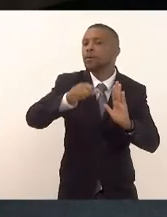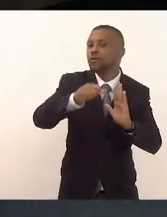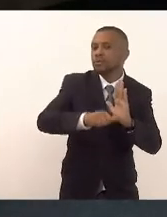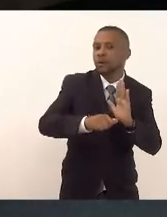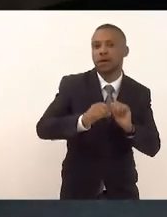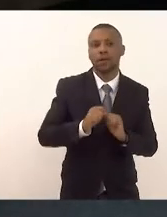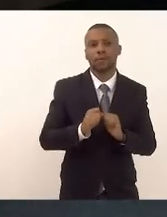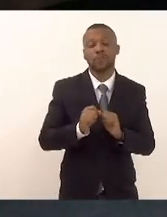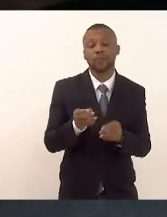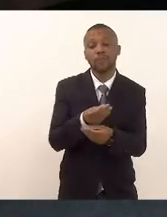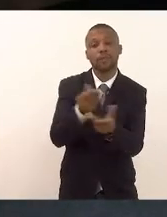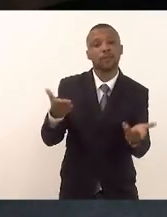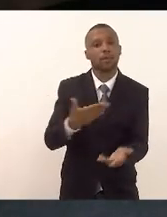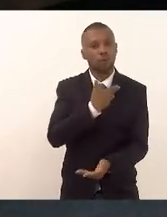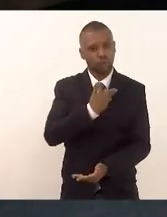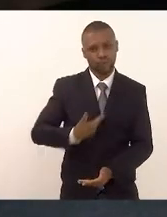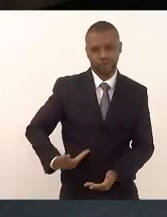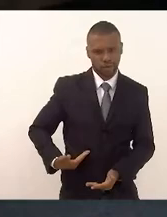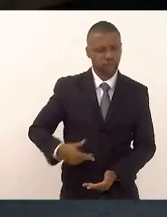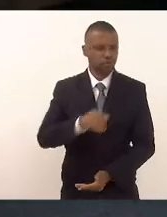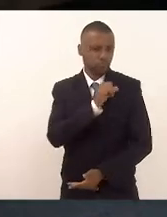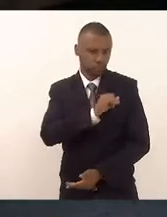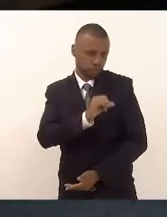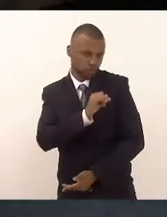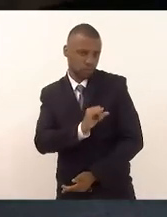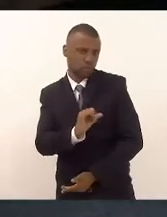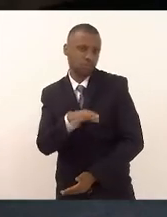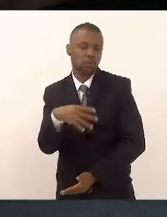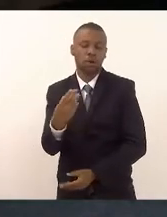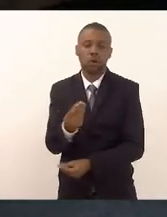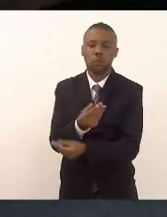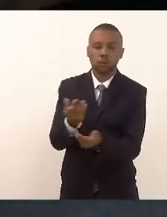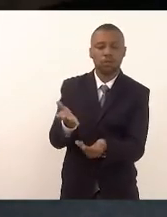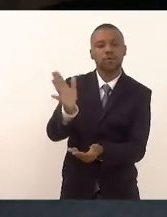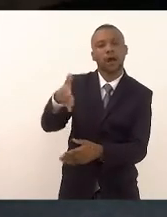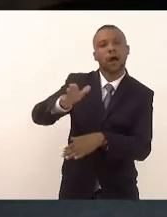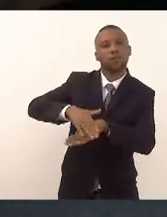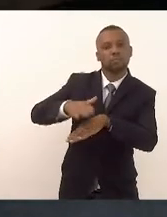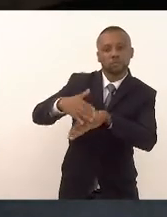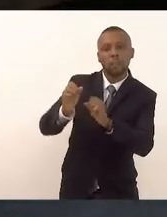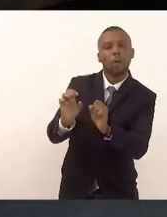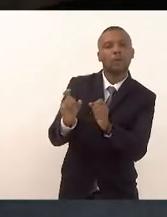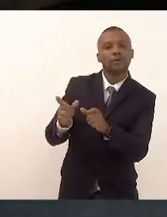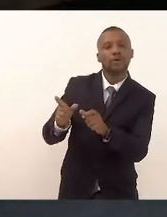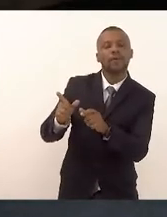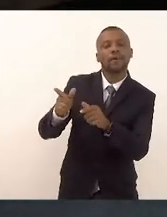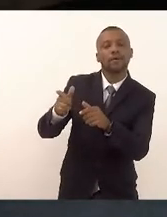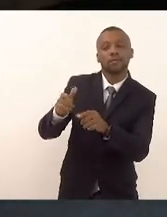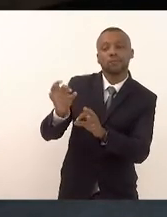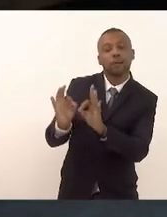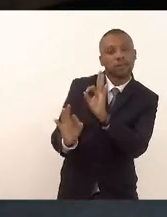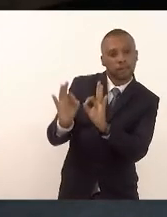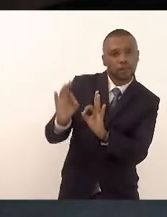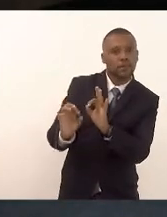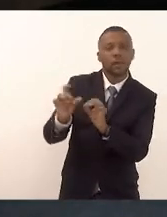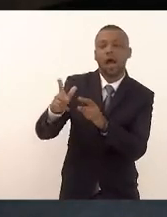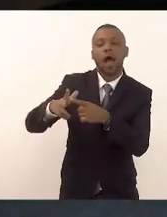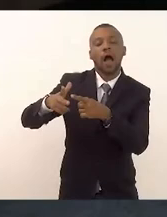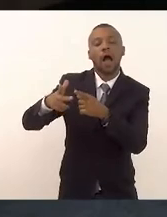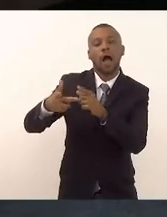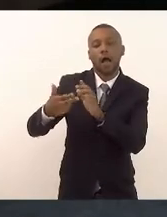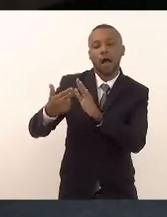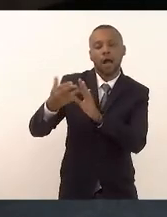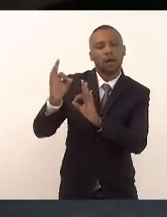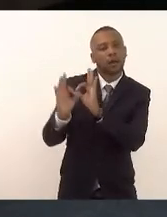dando ao Poder Executivo aquilo que ele já pode fazer, regulamentar a matéria.